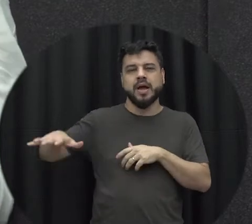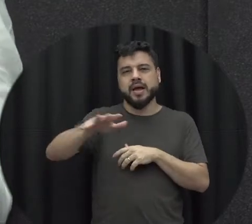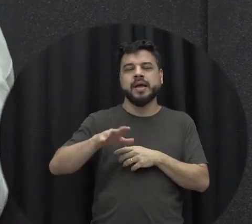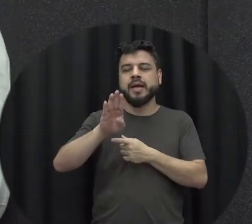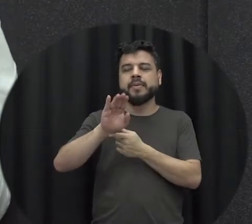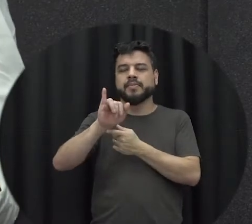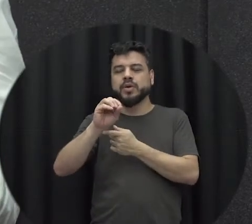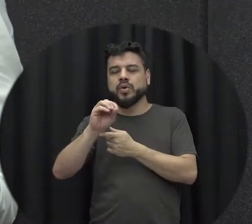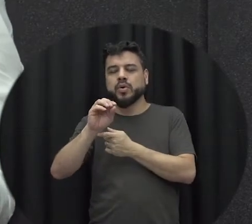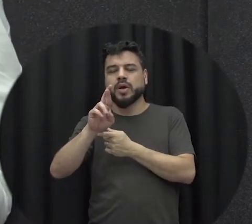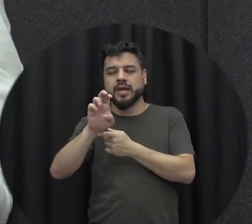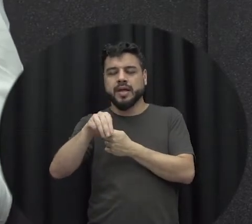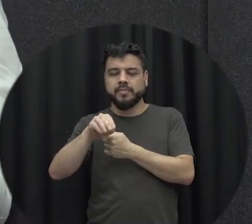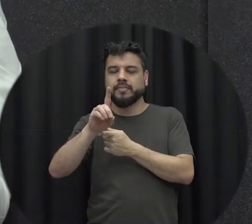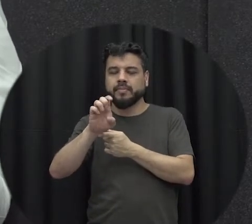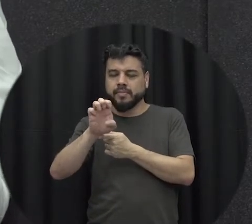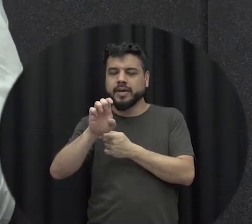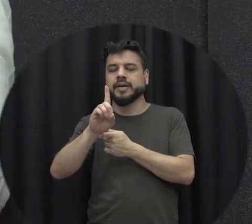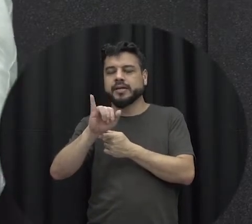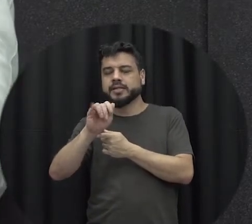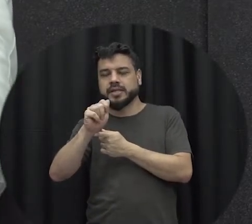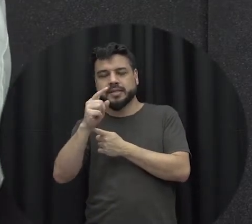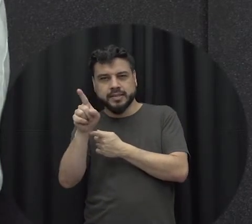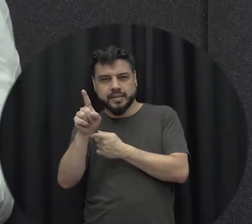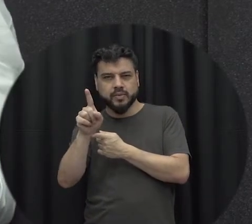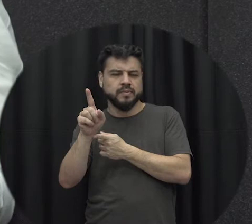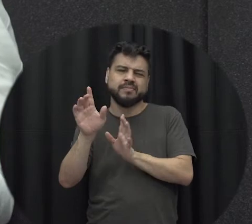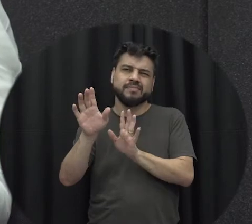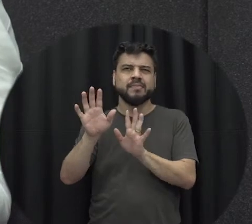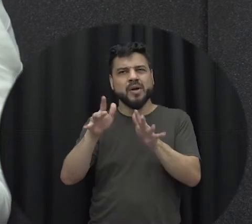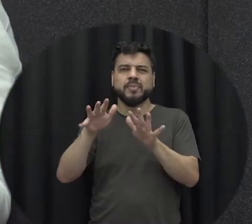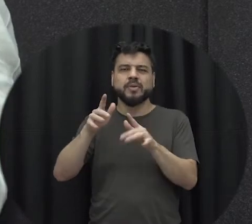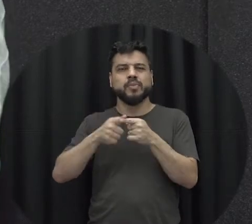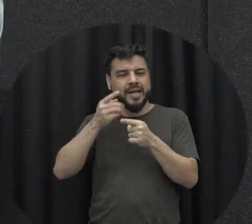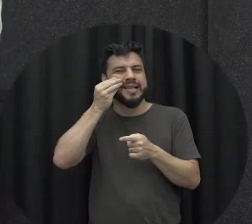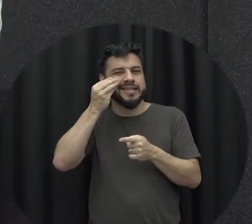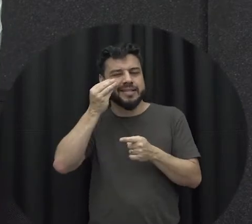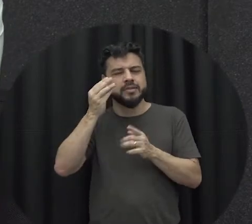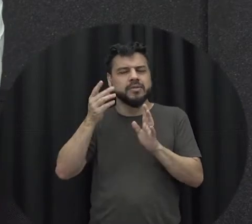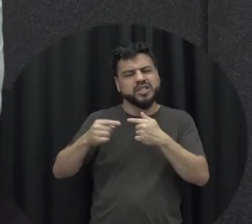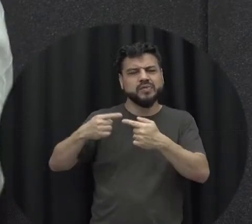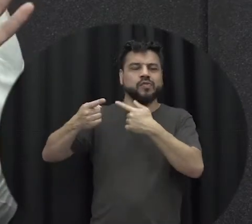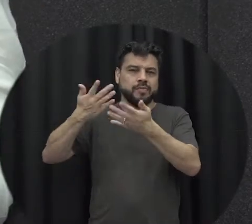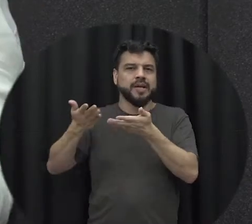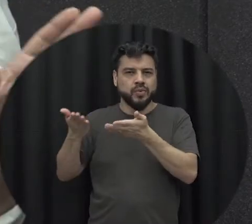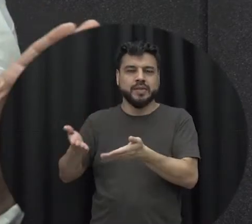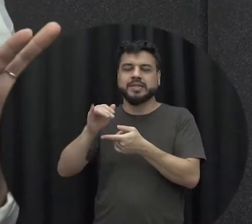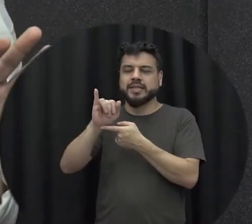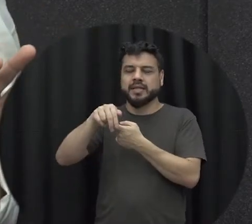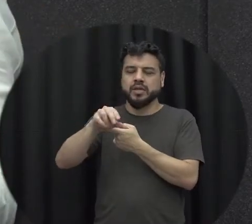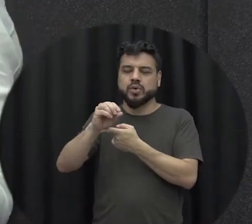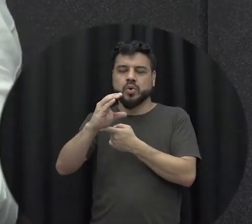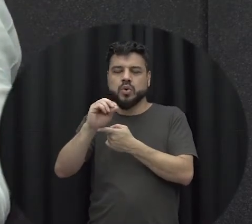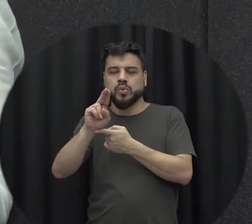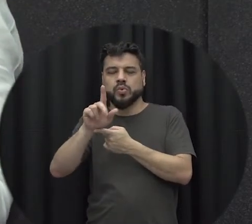a gente está testando ainda, a gente chama mais de desenvolvimento de um inoculante. Inoculante é um nome que a agricultura